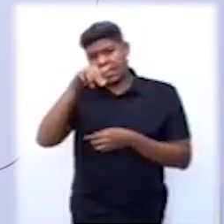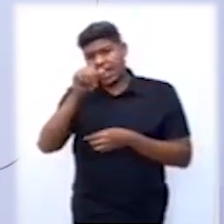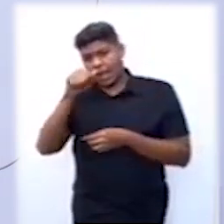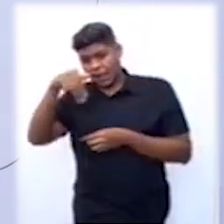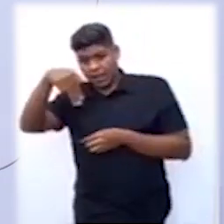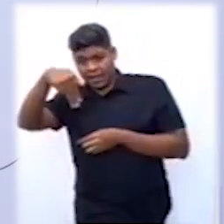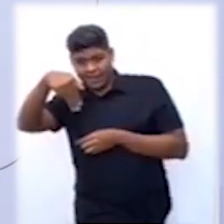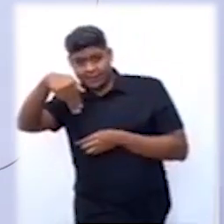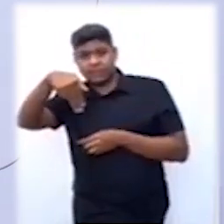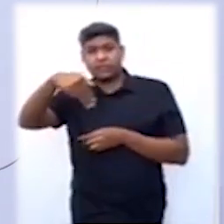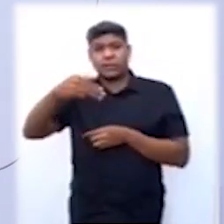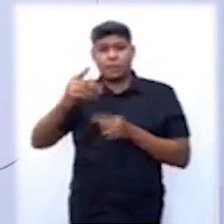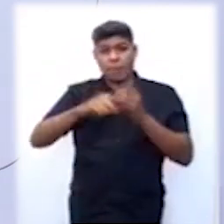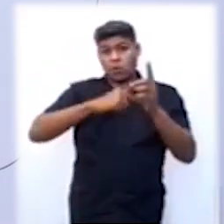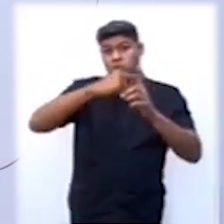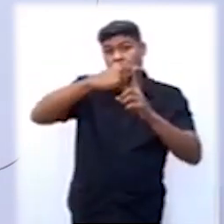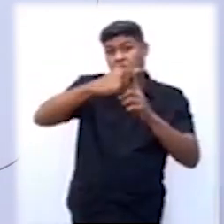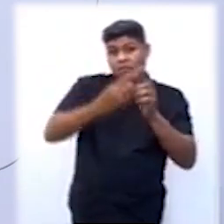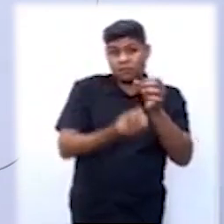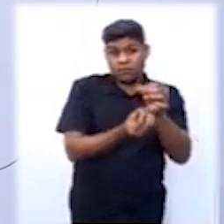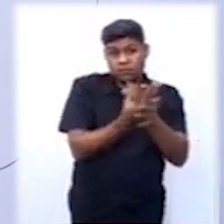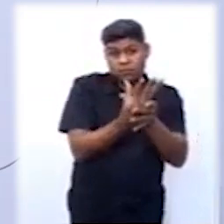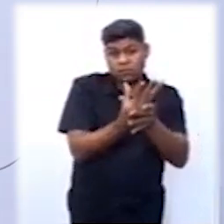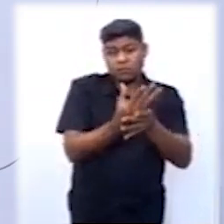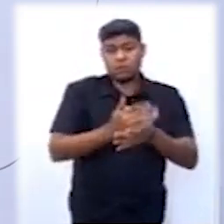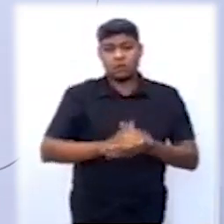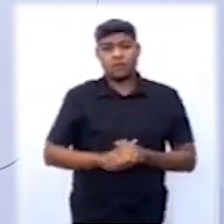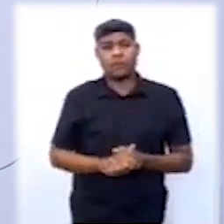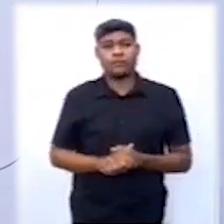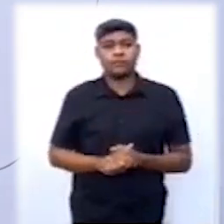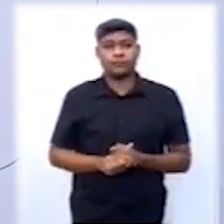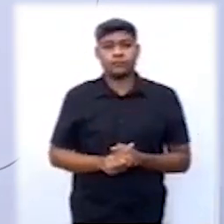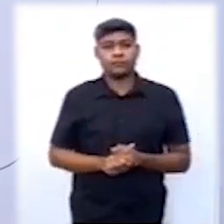aqui, mensageiro positivo que foi formado,